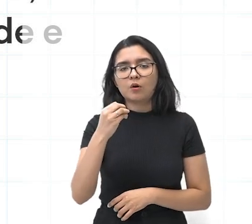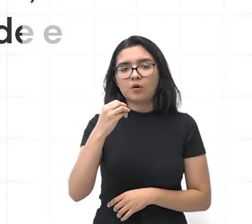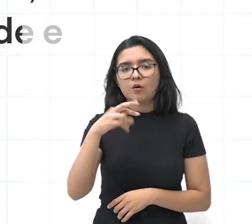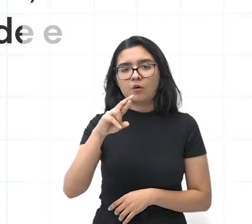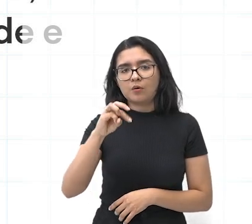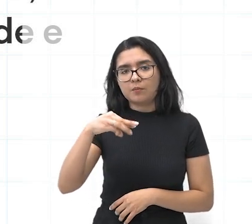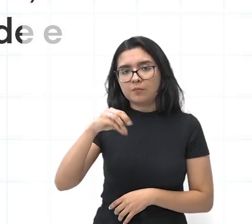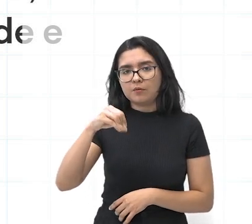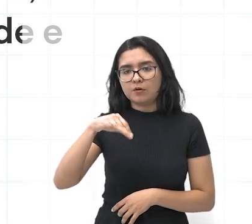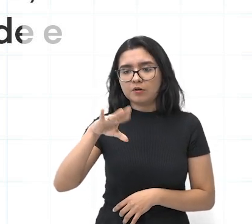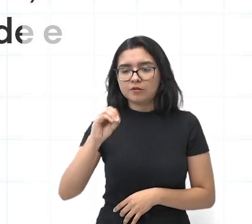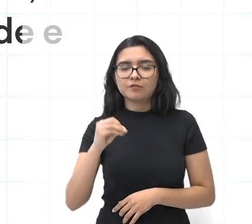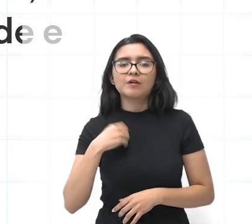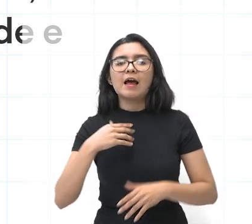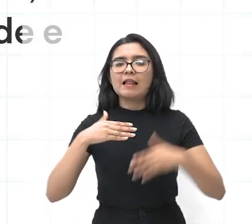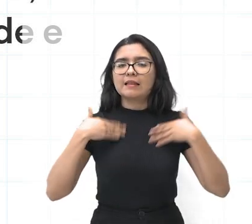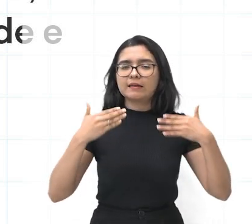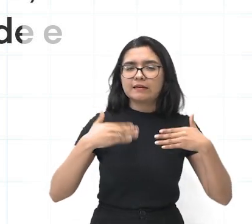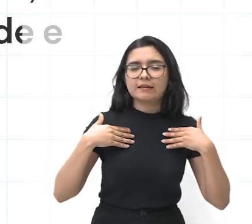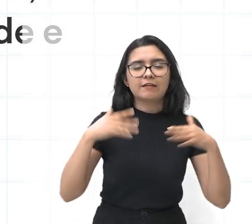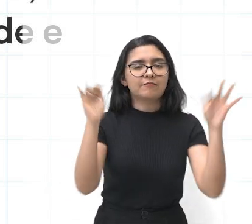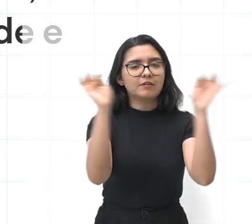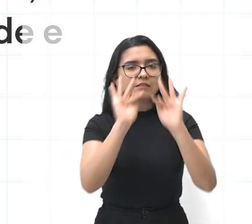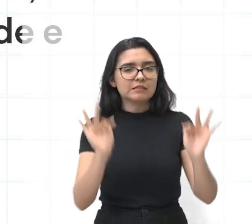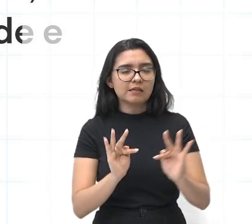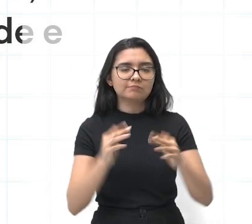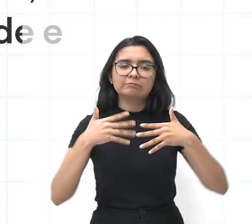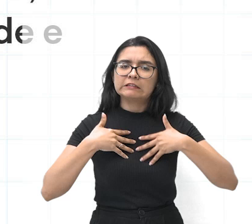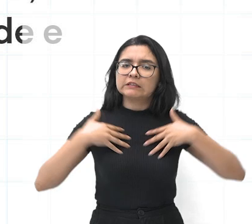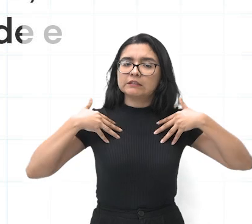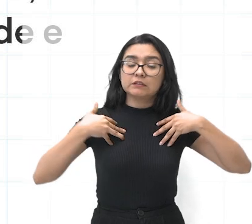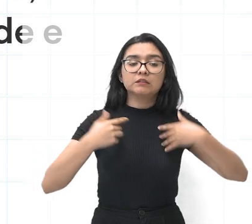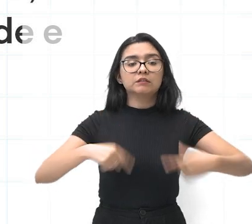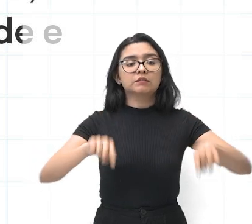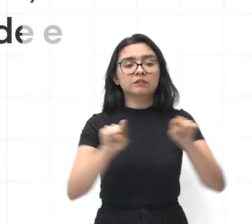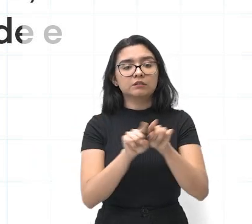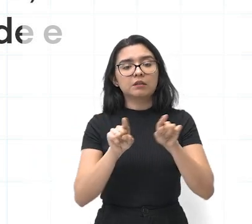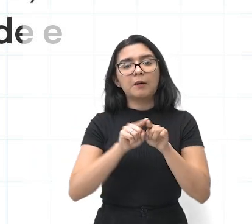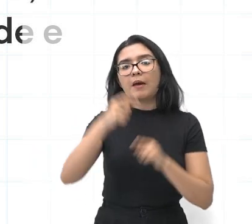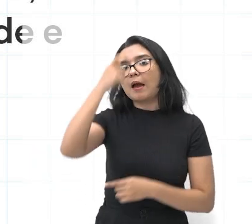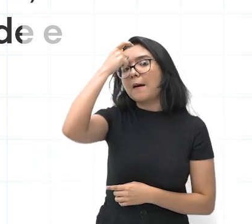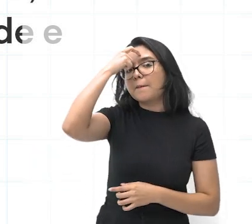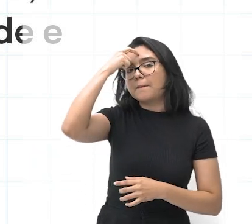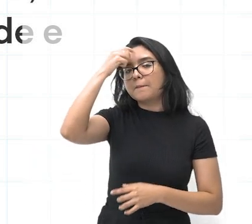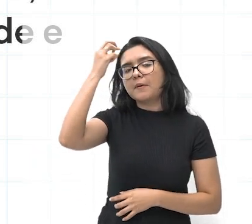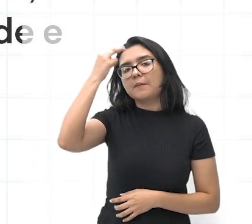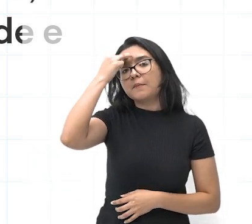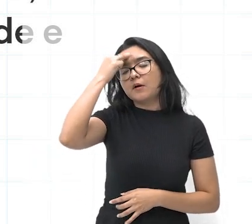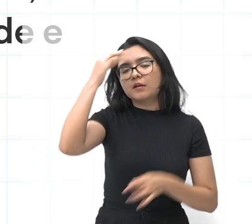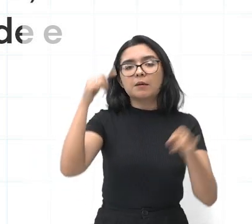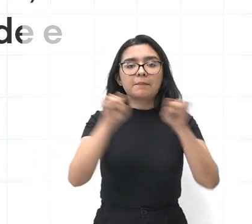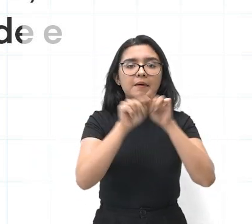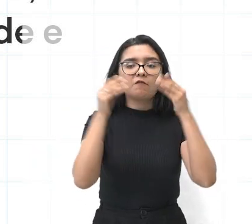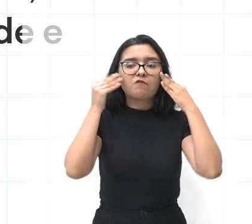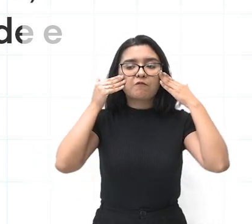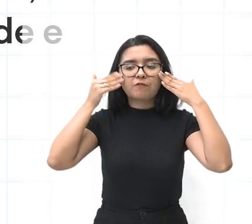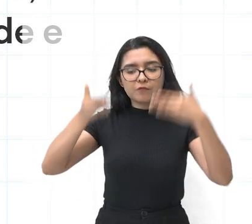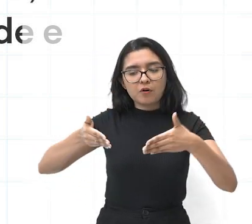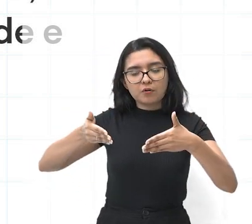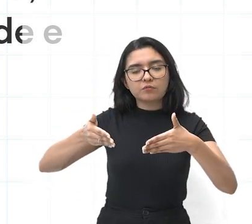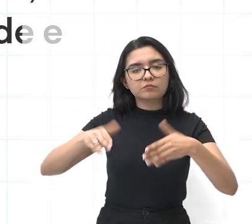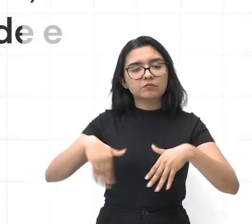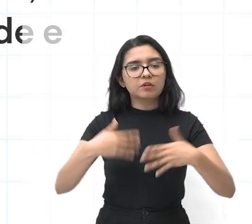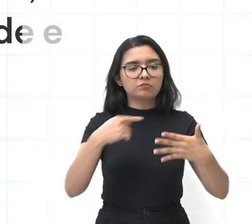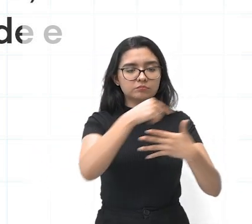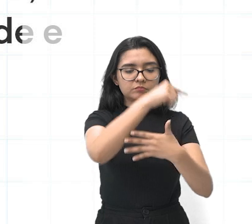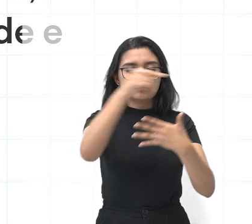alegria, da felicidade, do bem-estar, né? Vai trabalhar a questão da memória e da concentração. Então,